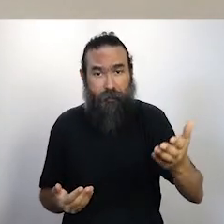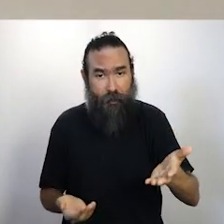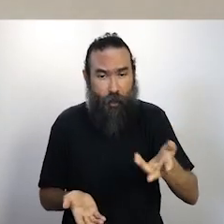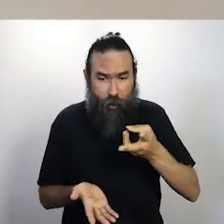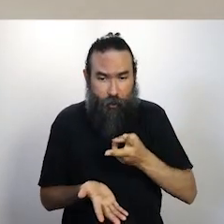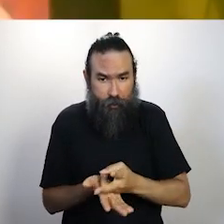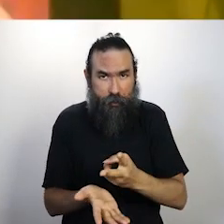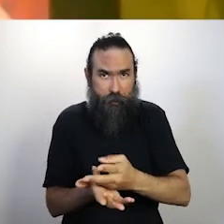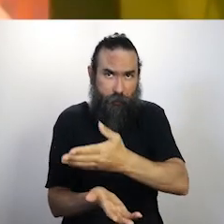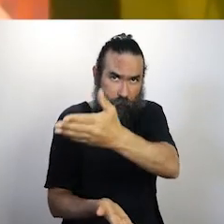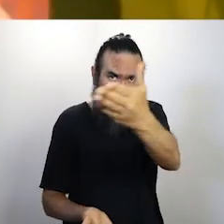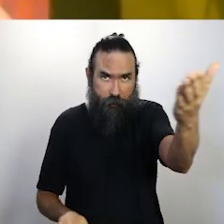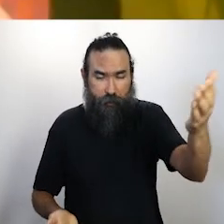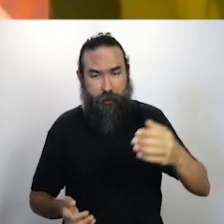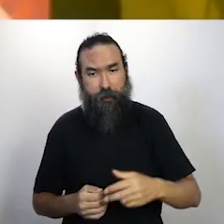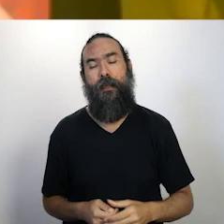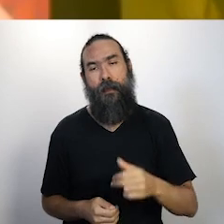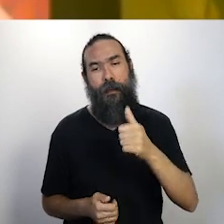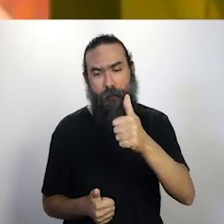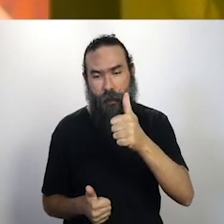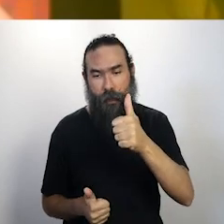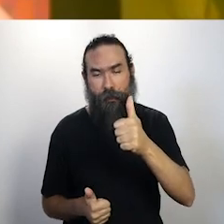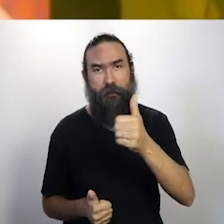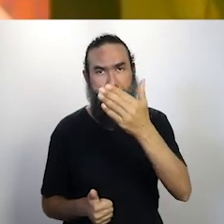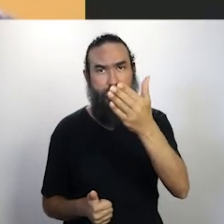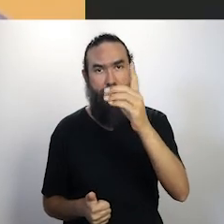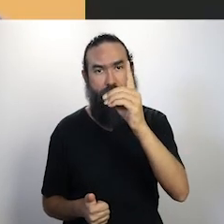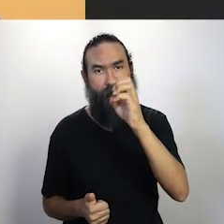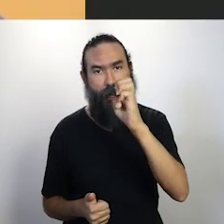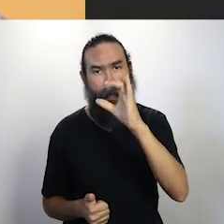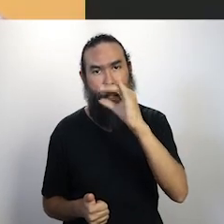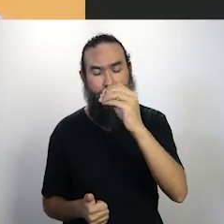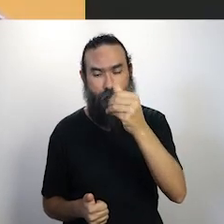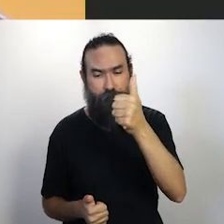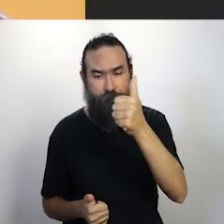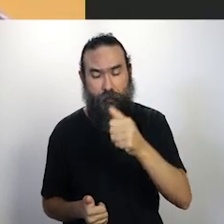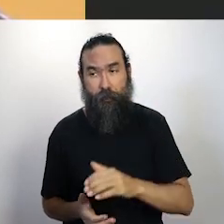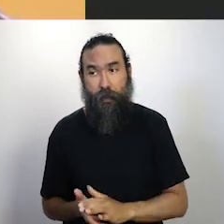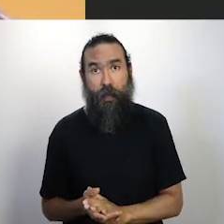valeu Dércio posso dar uma sugestão aí para essa questão